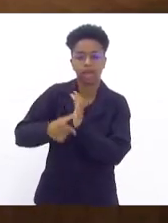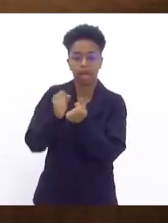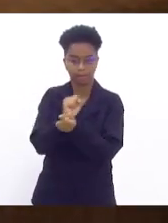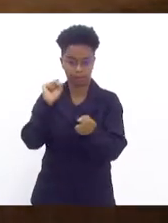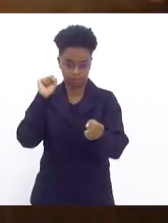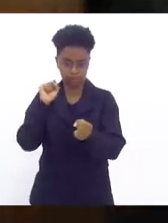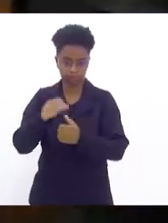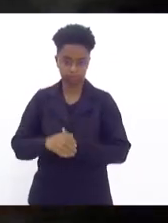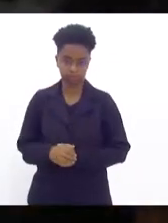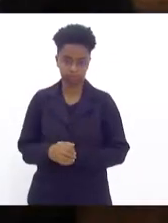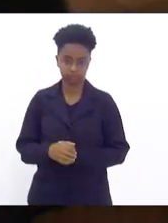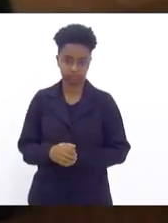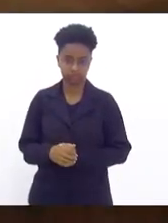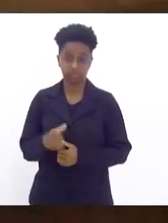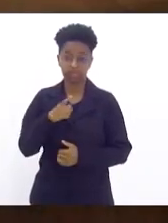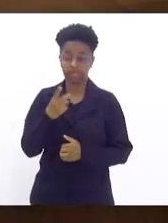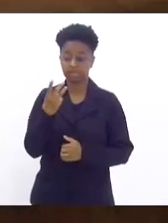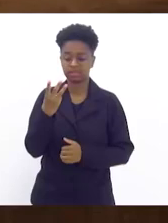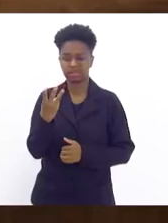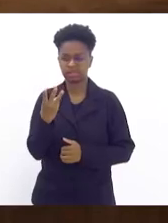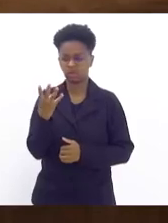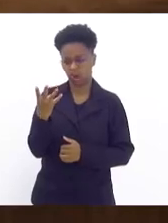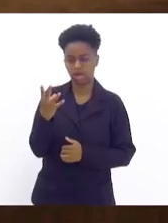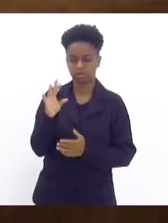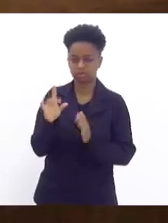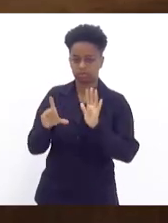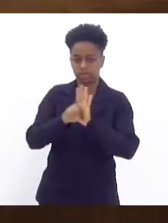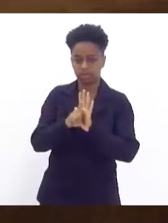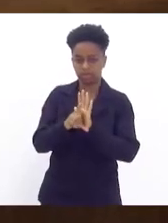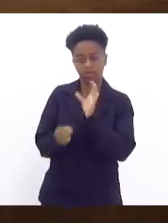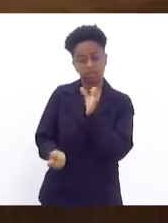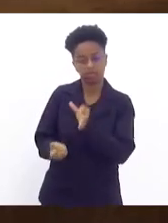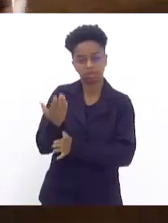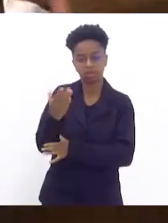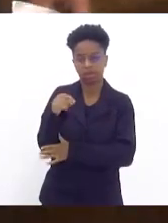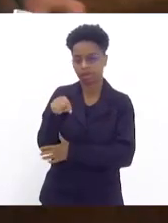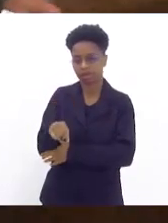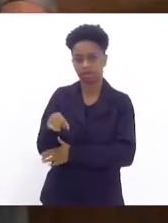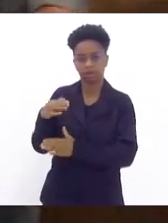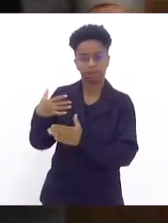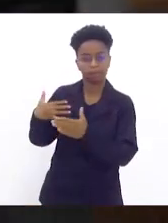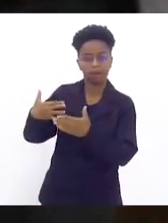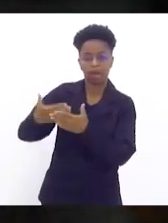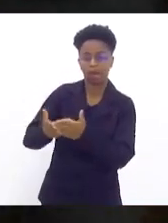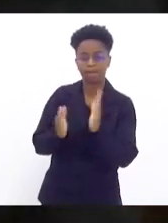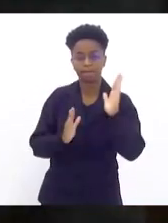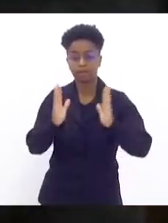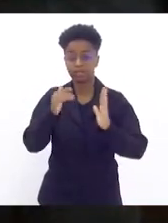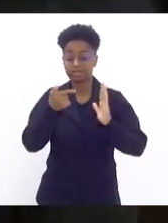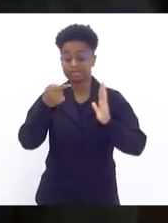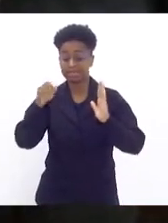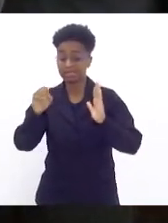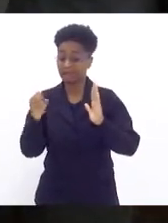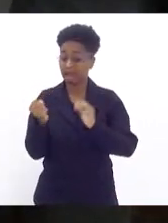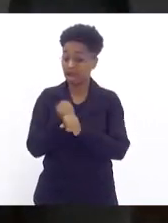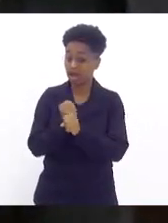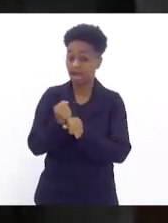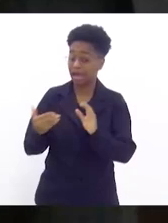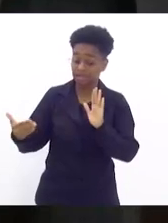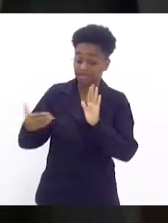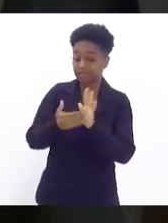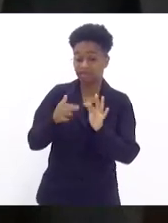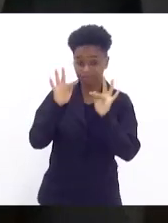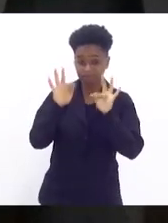foram três leis né quatro na verdade que foram construídas ao longo de 70 anos até que viesse de fato